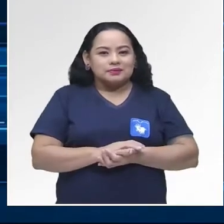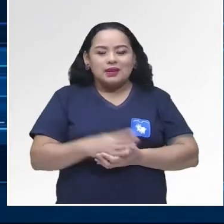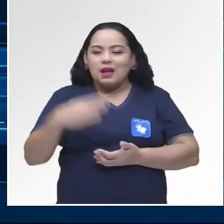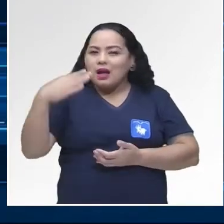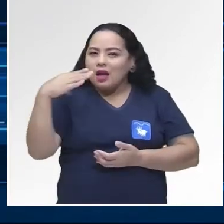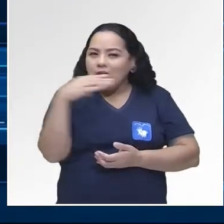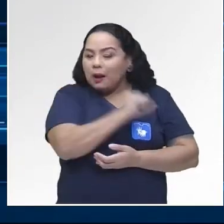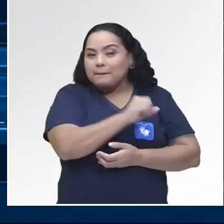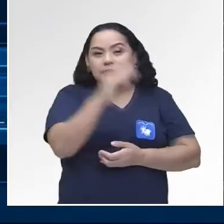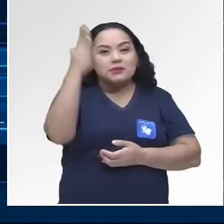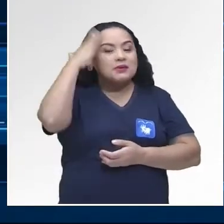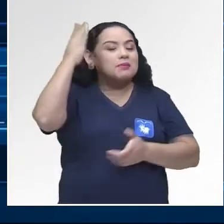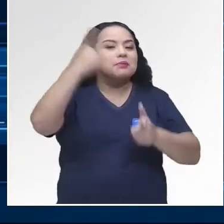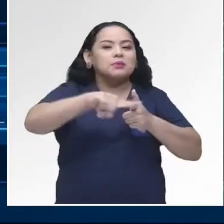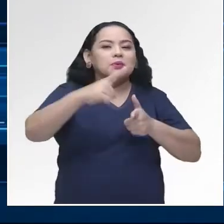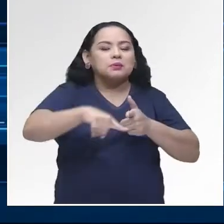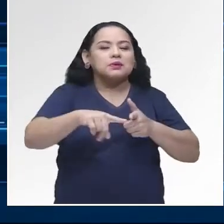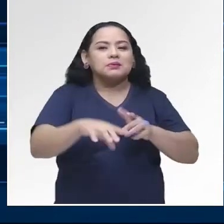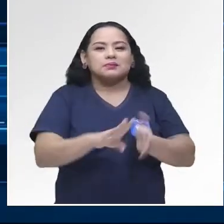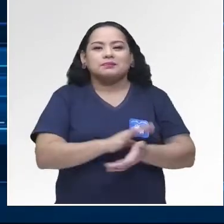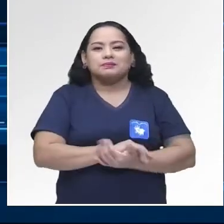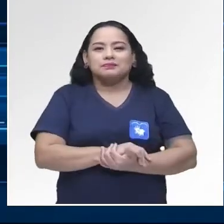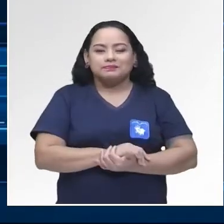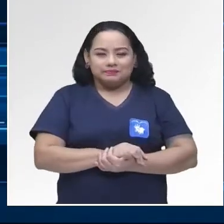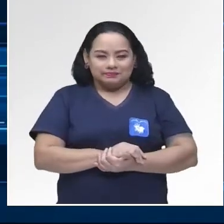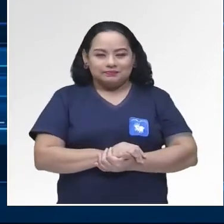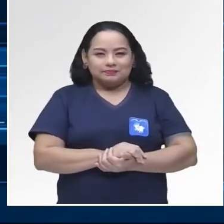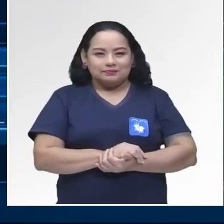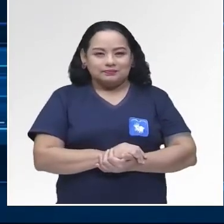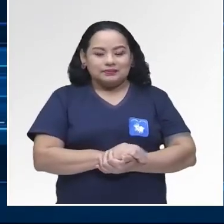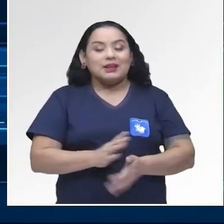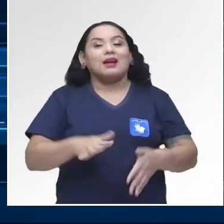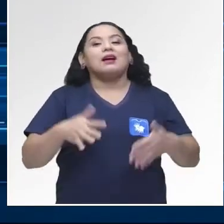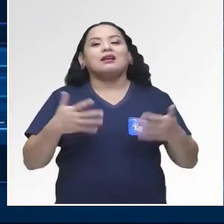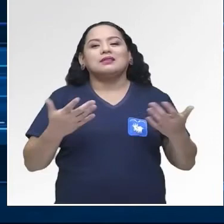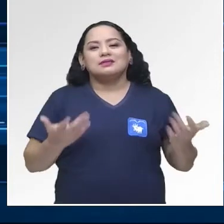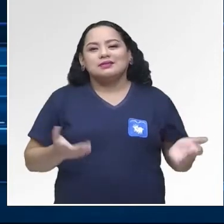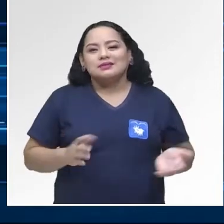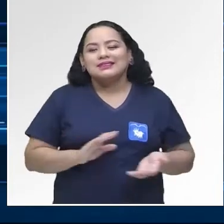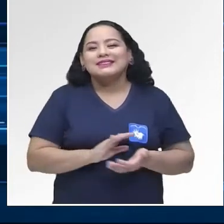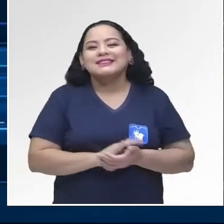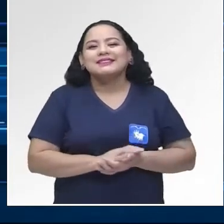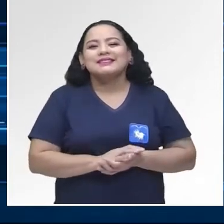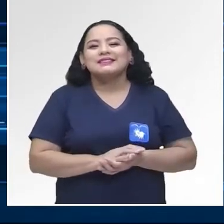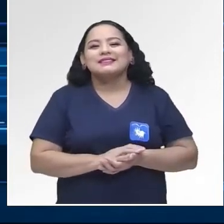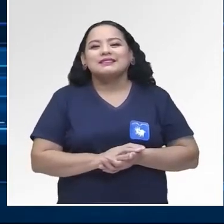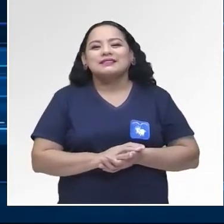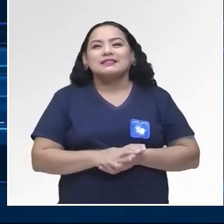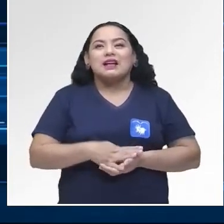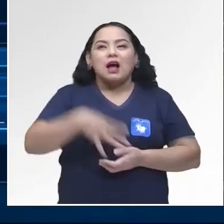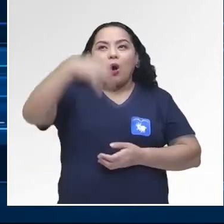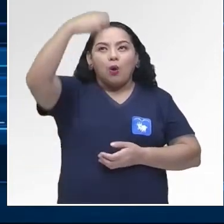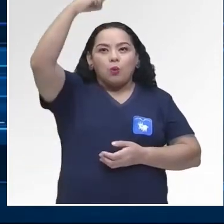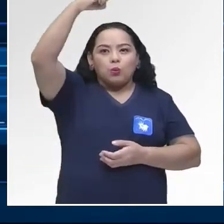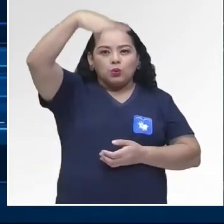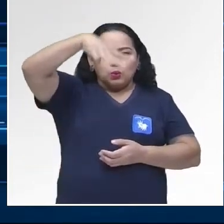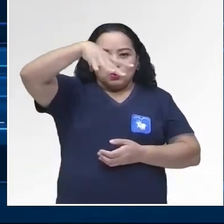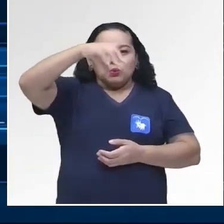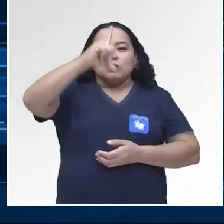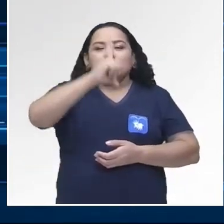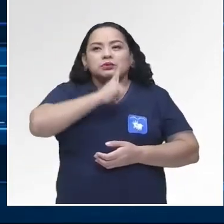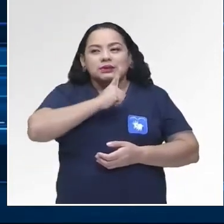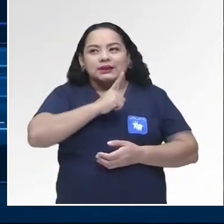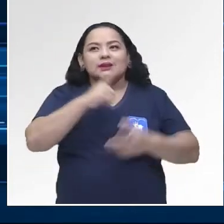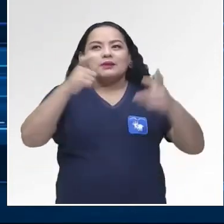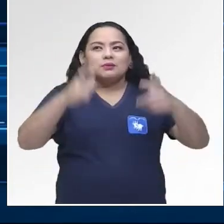Imediatamente quer saber o problema, resolver o problema. Aí sim, tem luz na casa, tem luz no